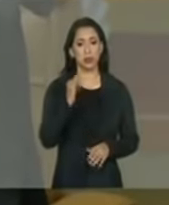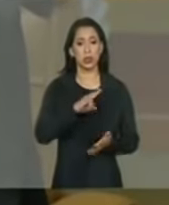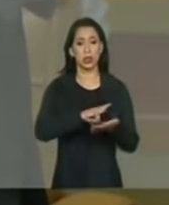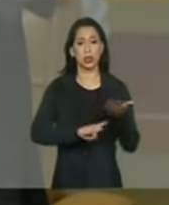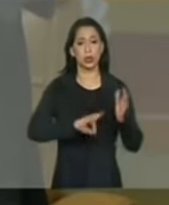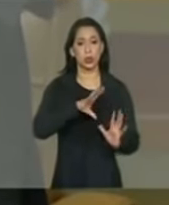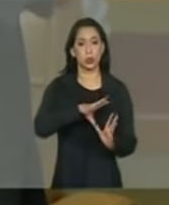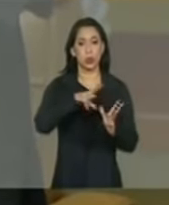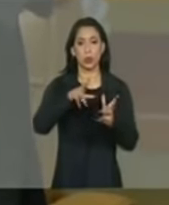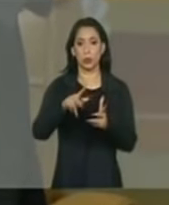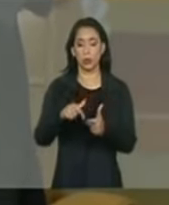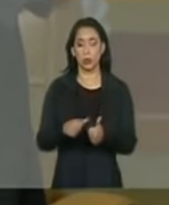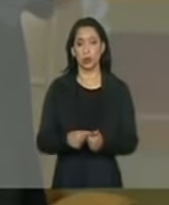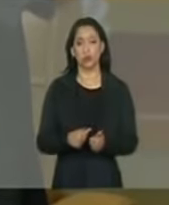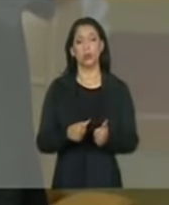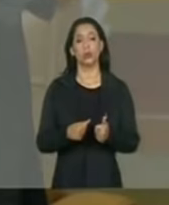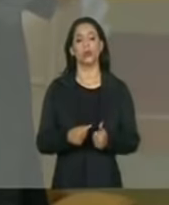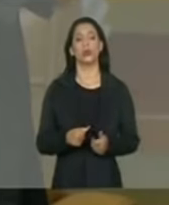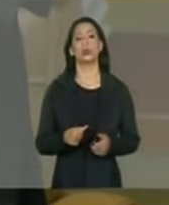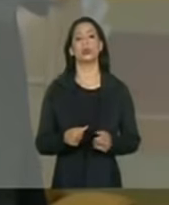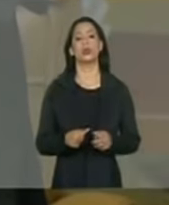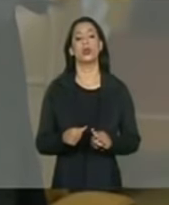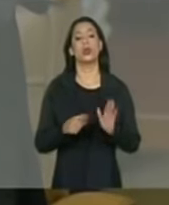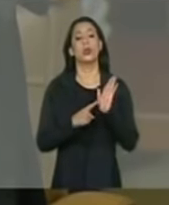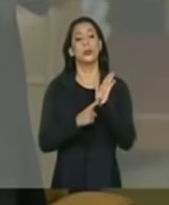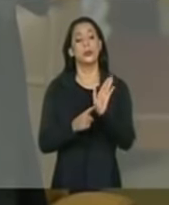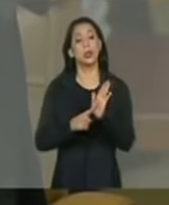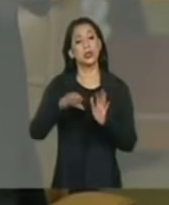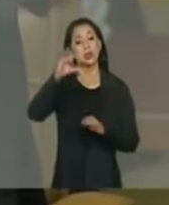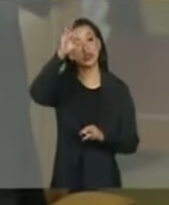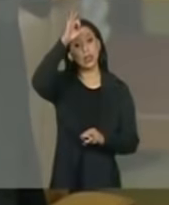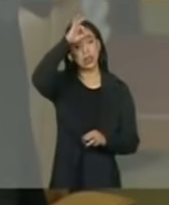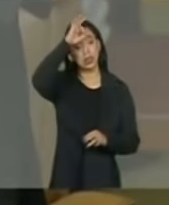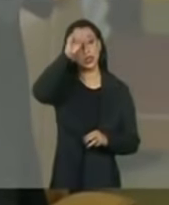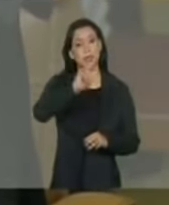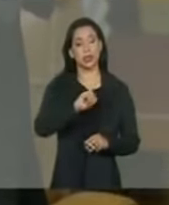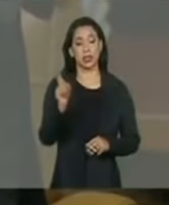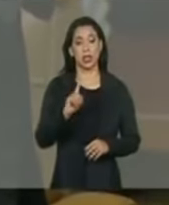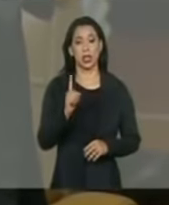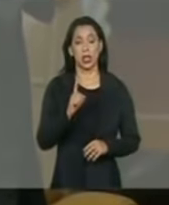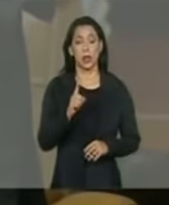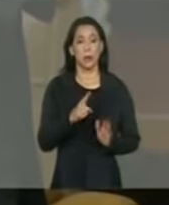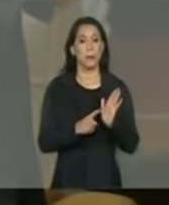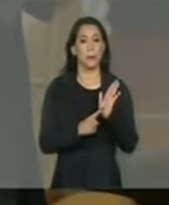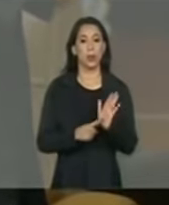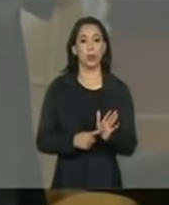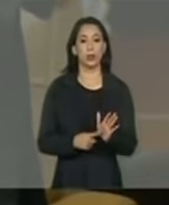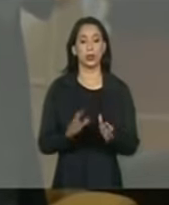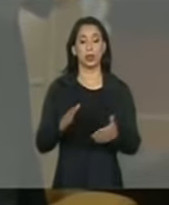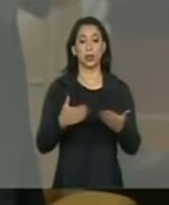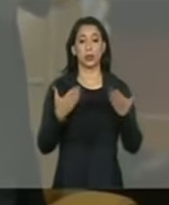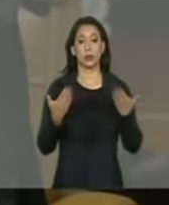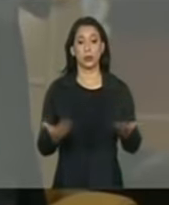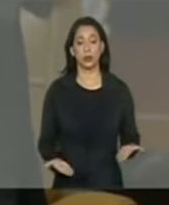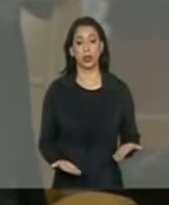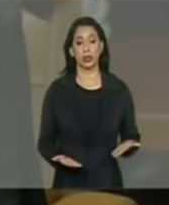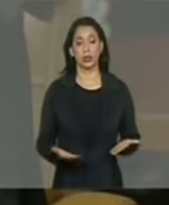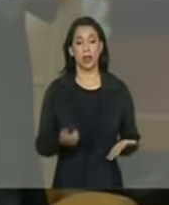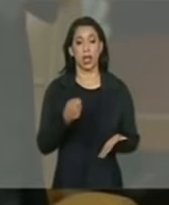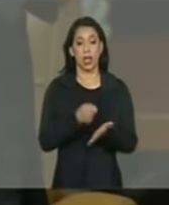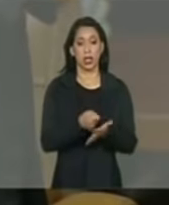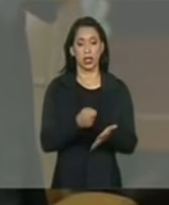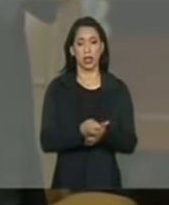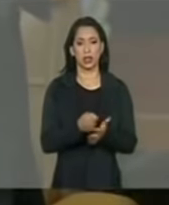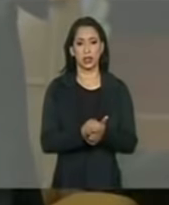embora proclame a presunção de inocência não estabelecem contudo quanto a ela a exigência do